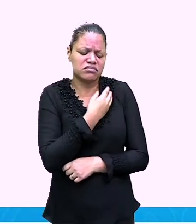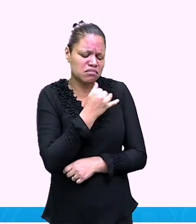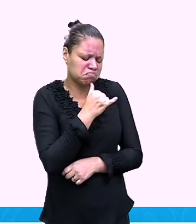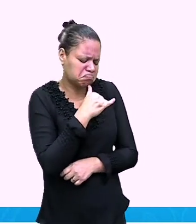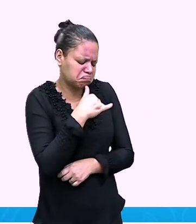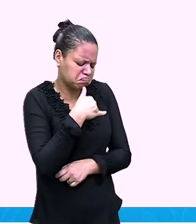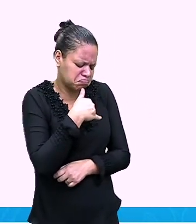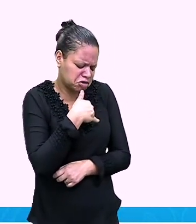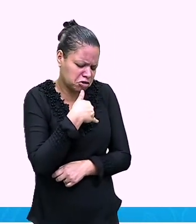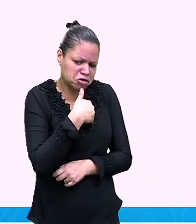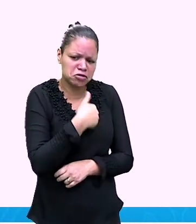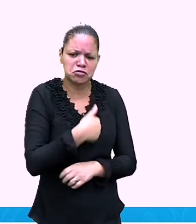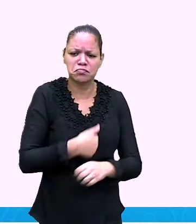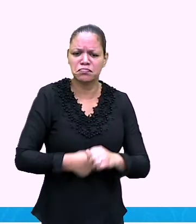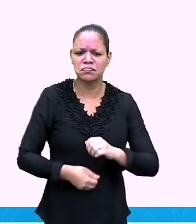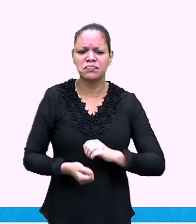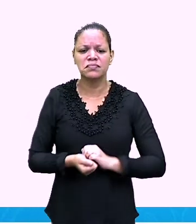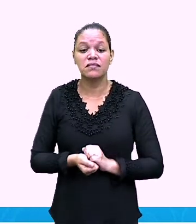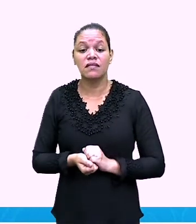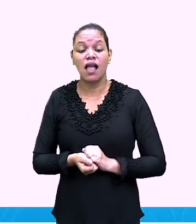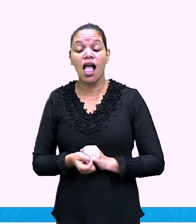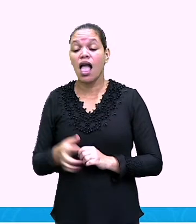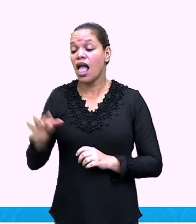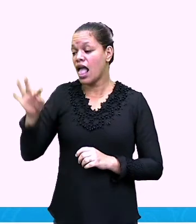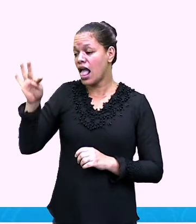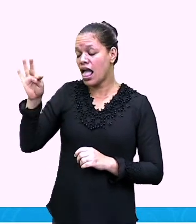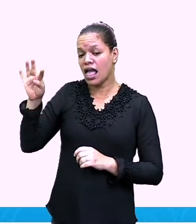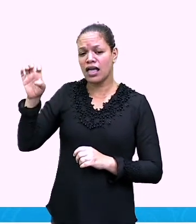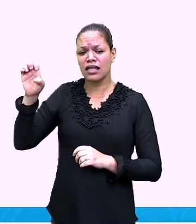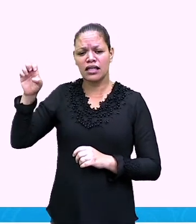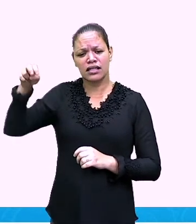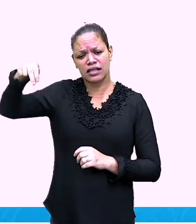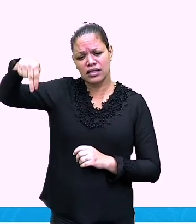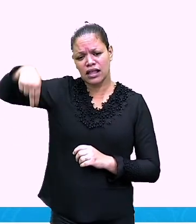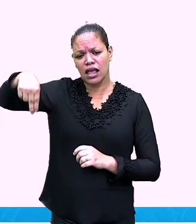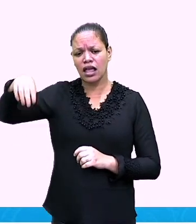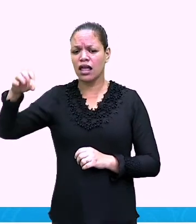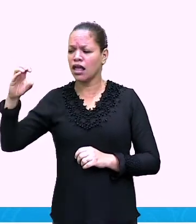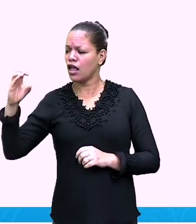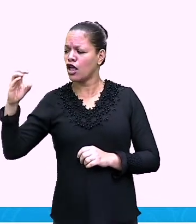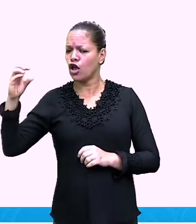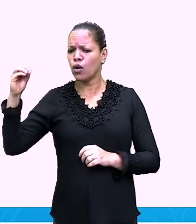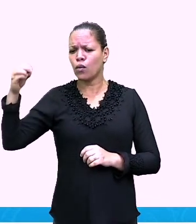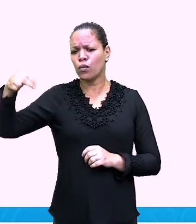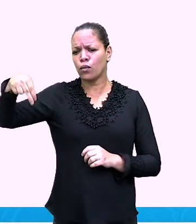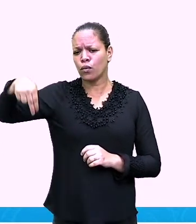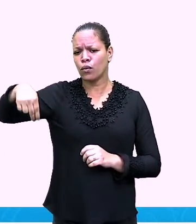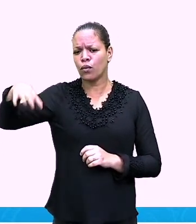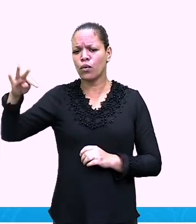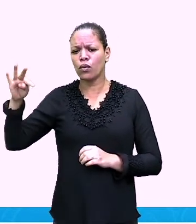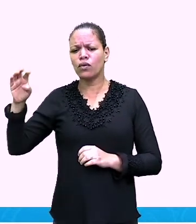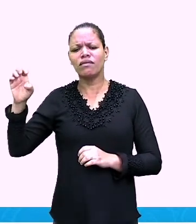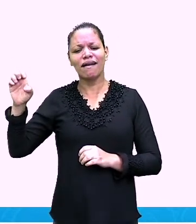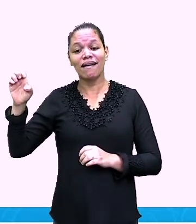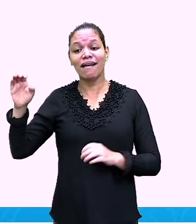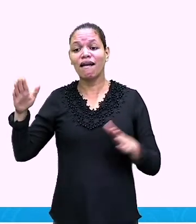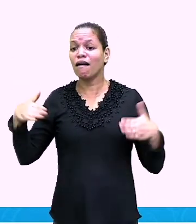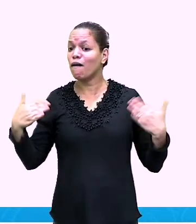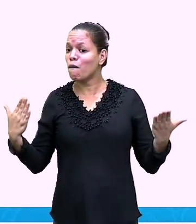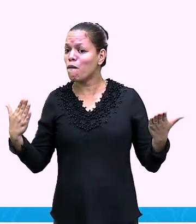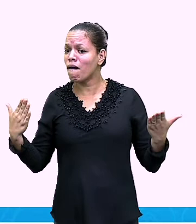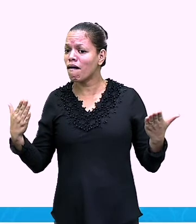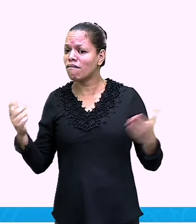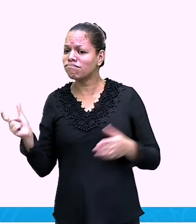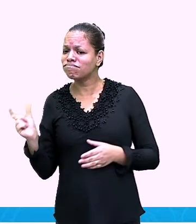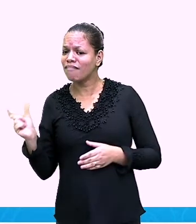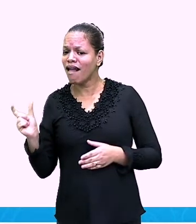vergonha. E aqui a gente tem a sílaba tem com T. Que palavra que é essa? Contente, que foi o